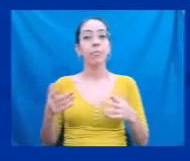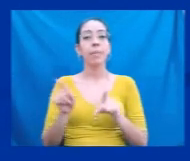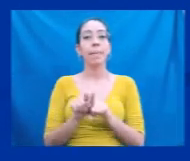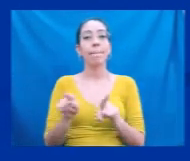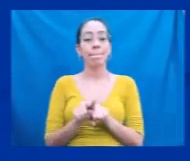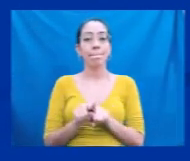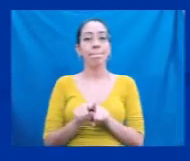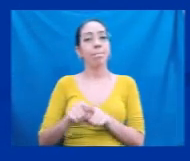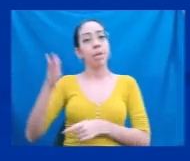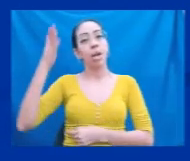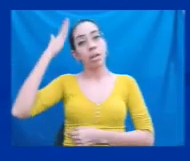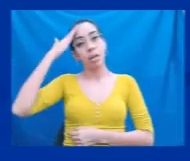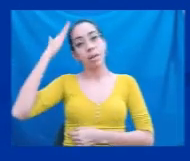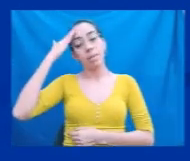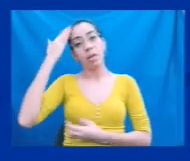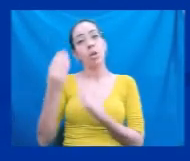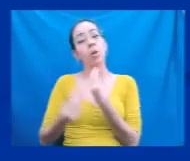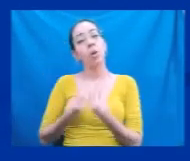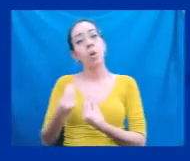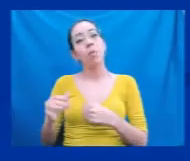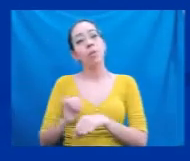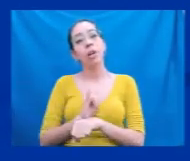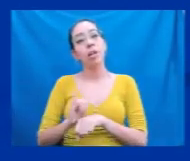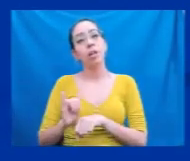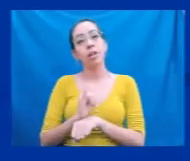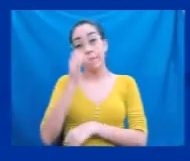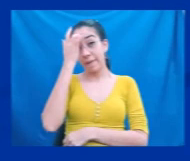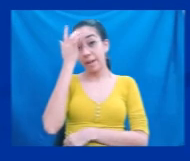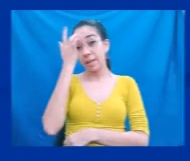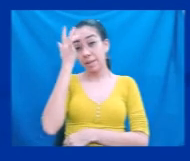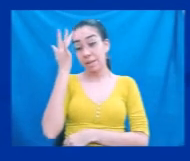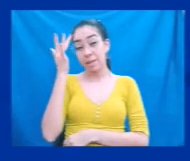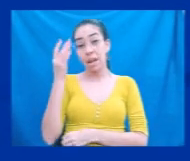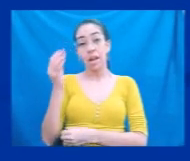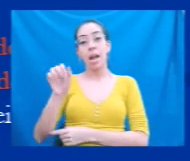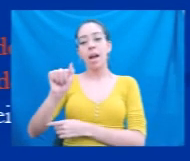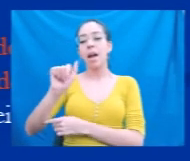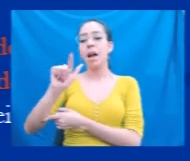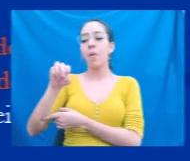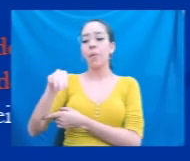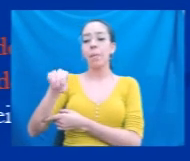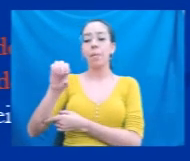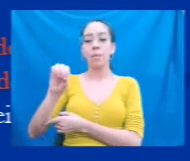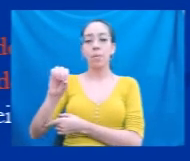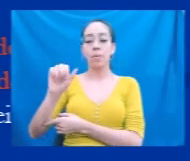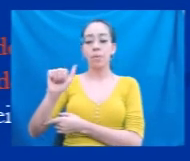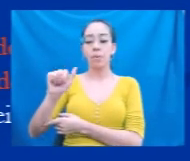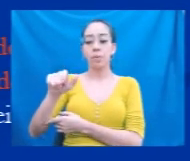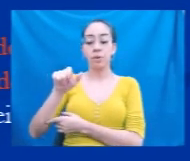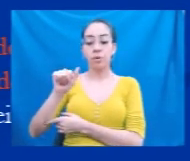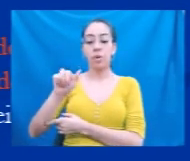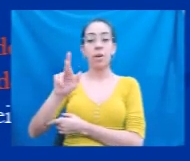Isso é bem compreensível, né? Obviamente, a intenção de facilitar a organização do almoxarifado, esse almoxarifado, gente, que